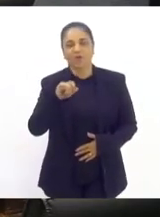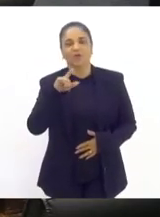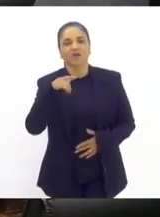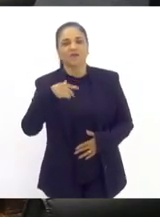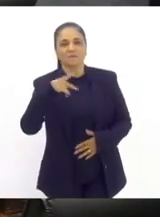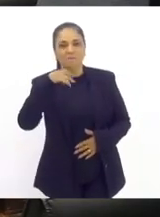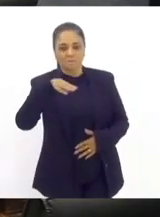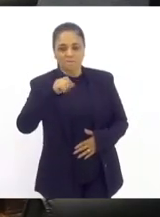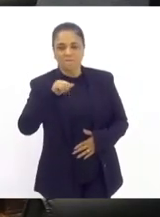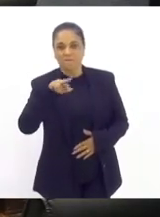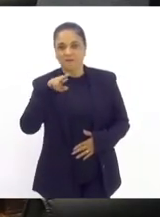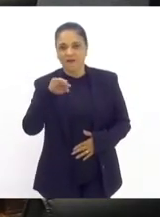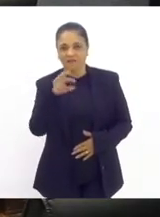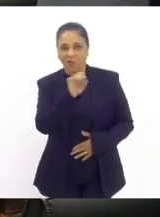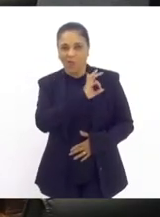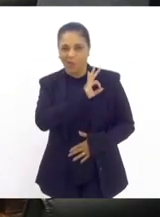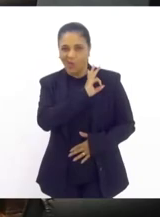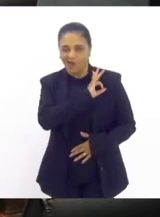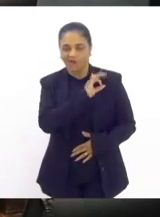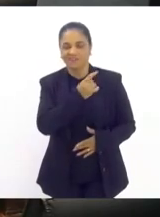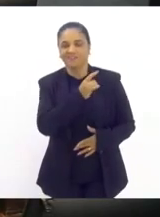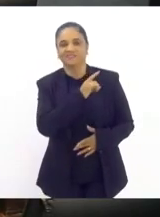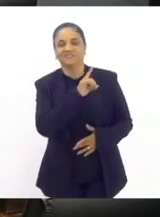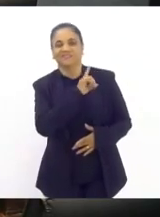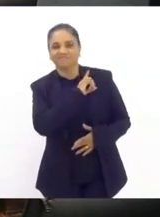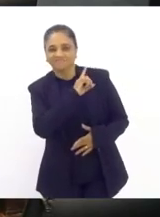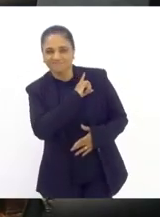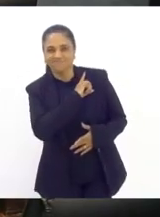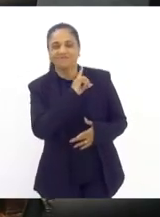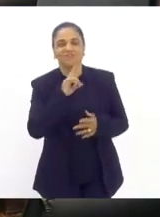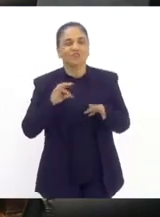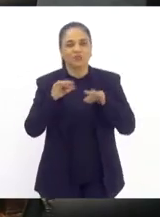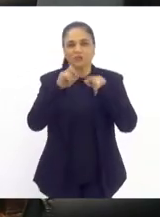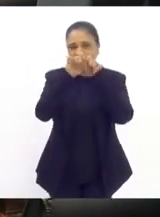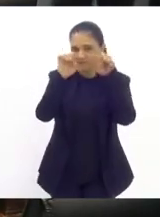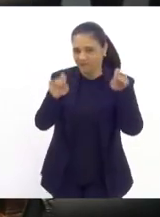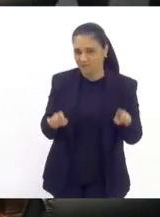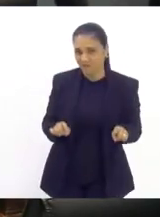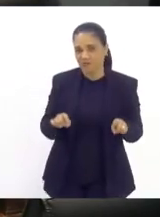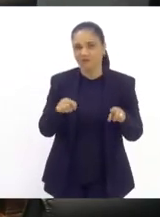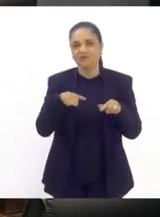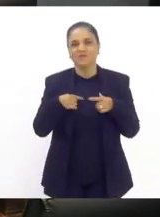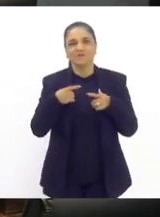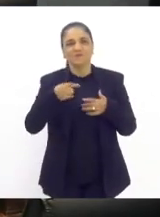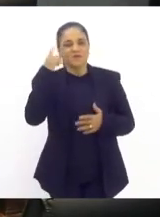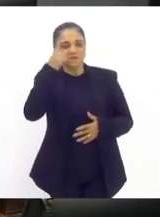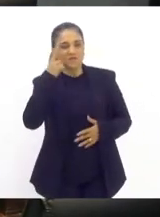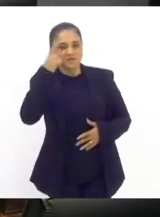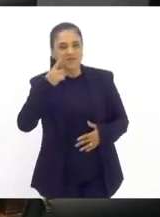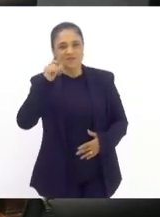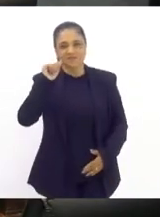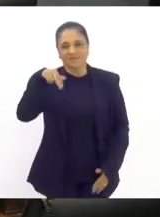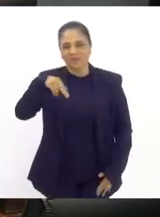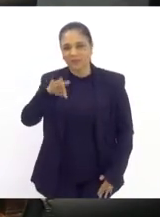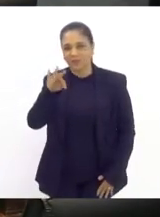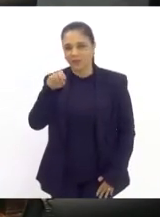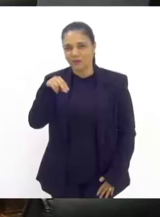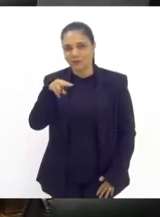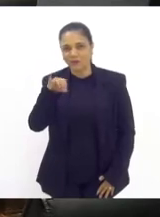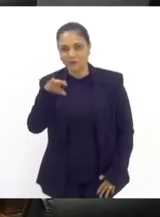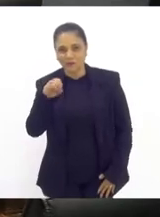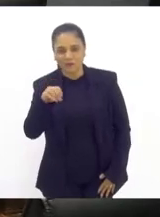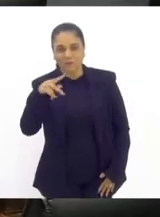Célia Jordão e servidores essa casa todos os presentes Deputado Antônio de Paula Jorge Felipe